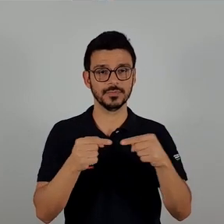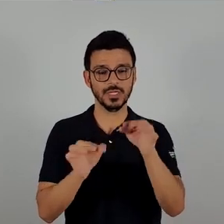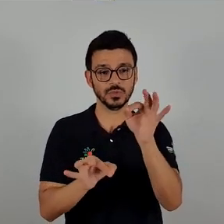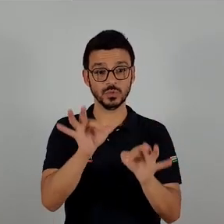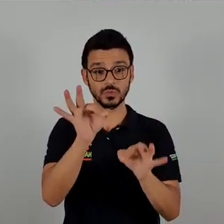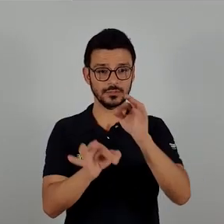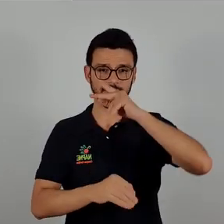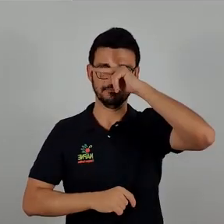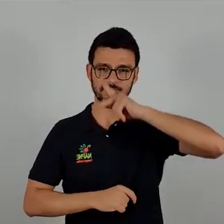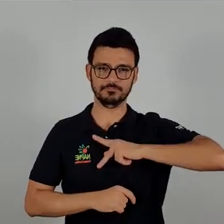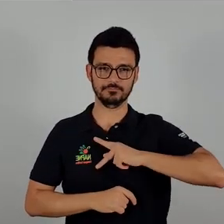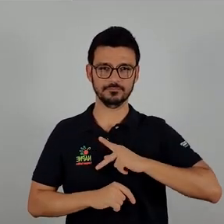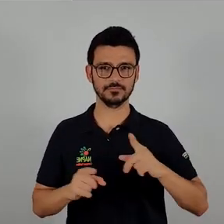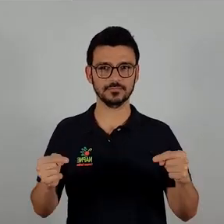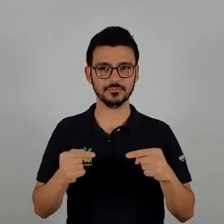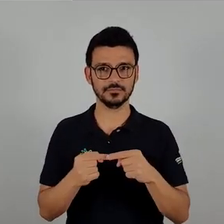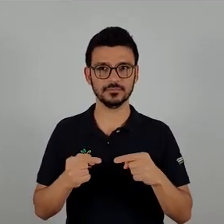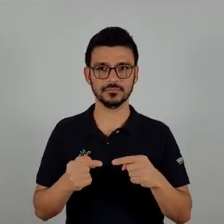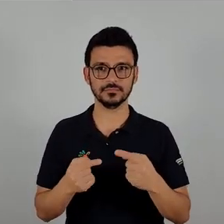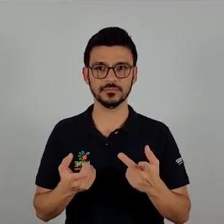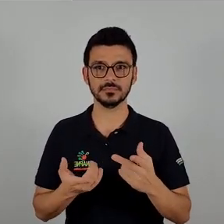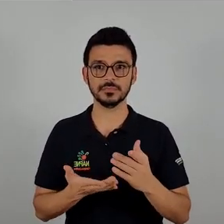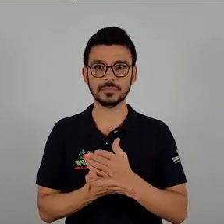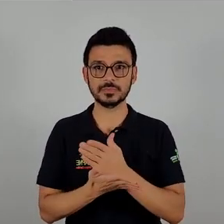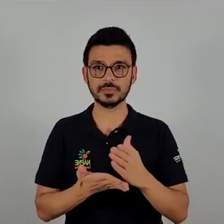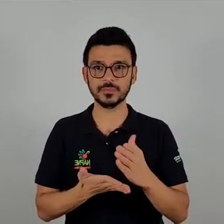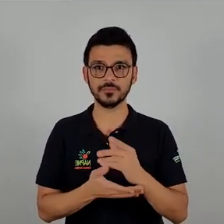junto com o seu problema cardíaco de repente.